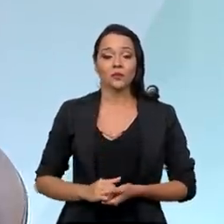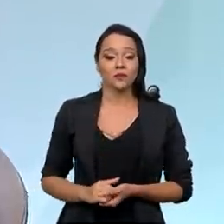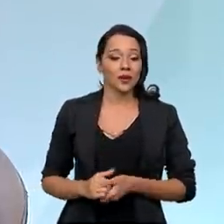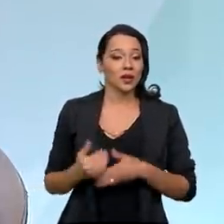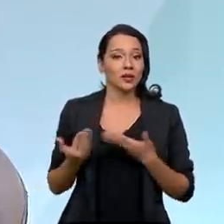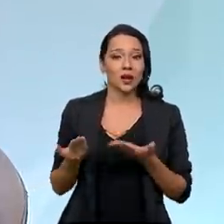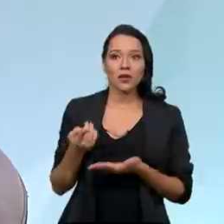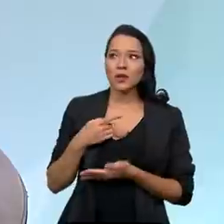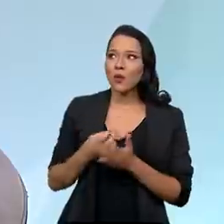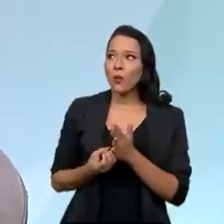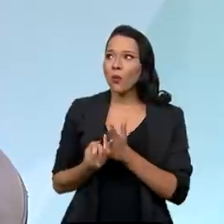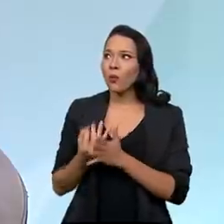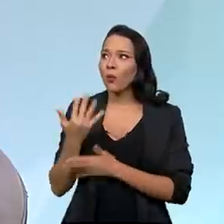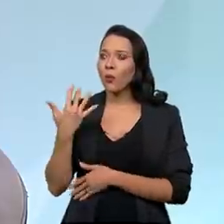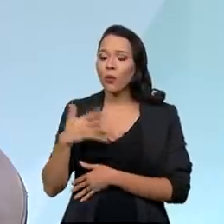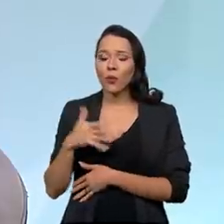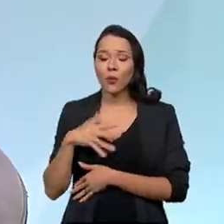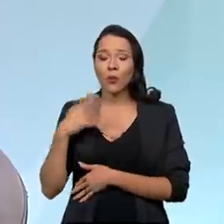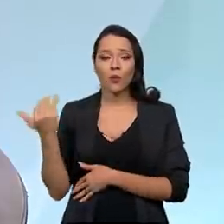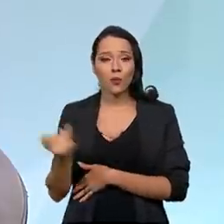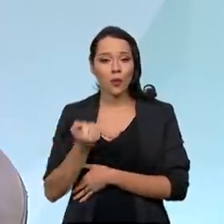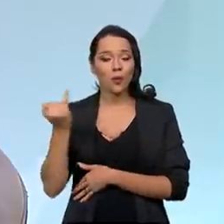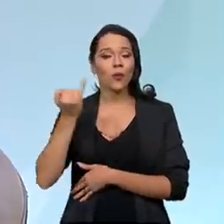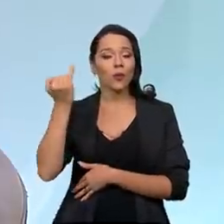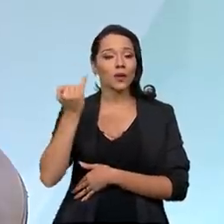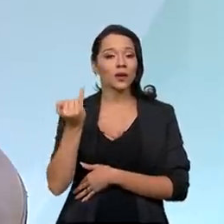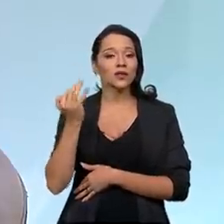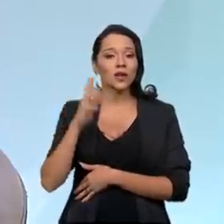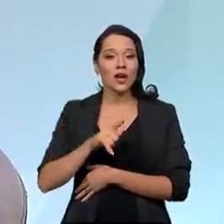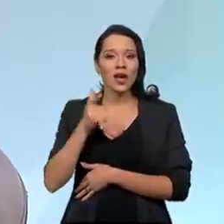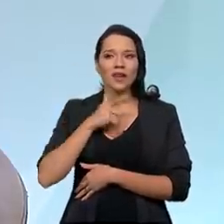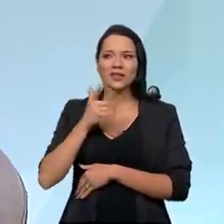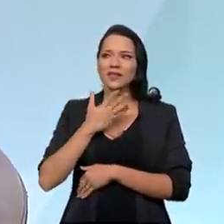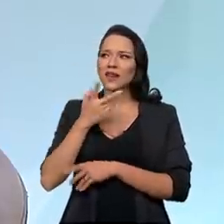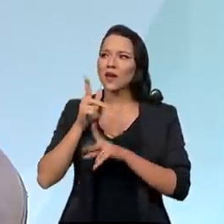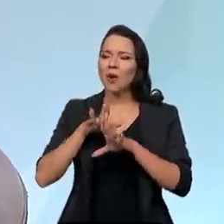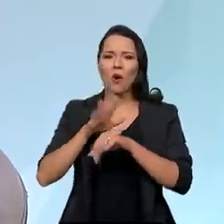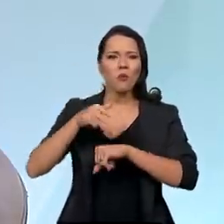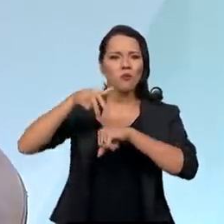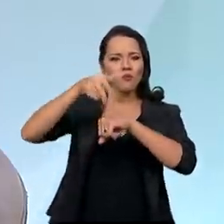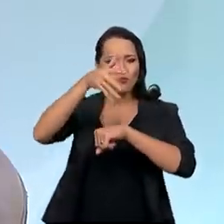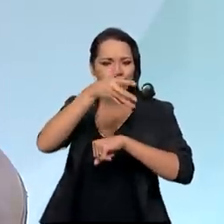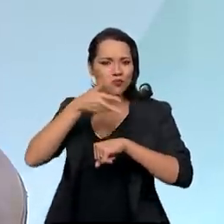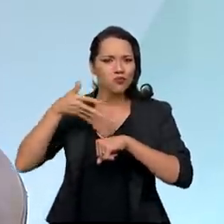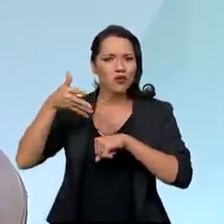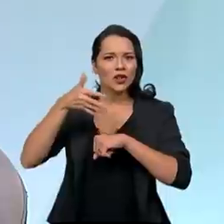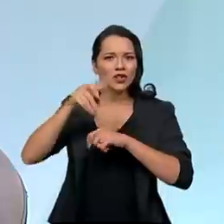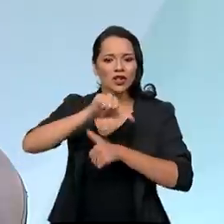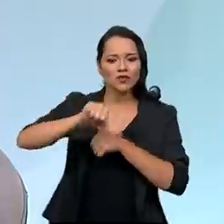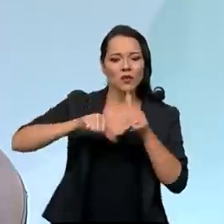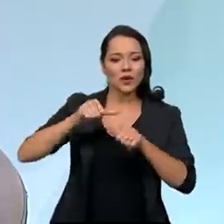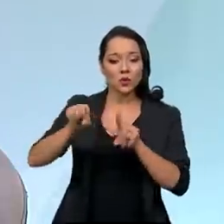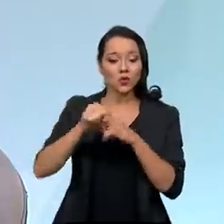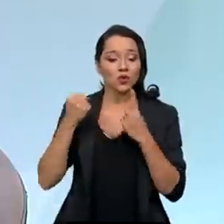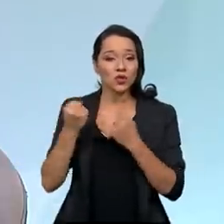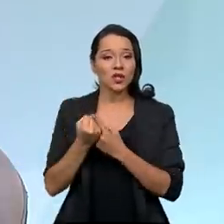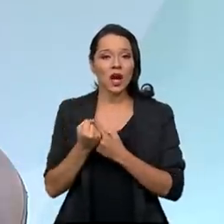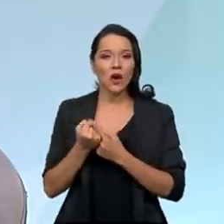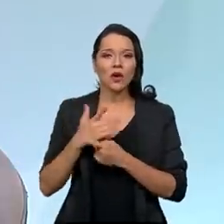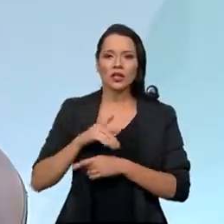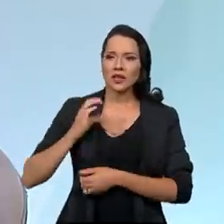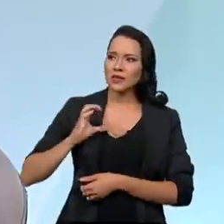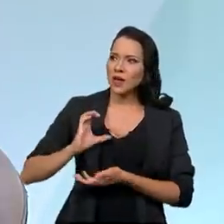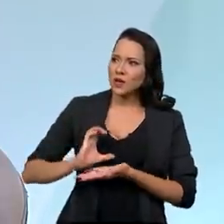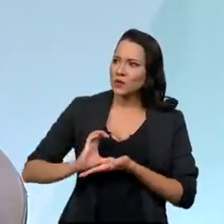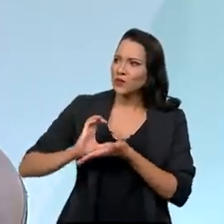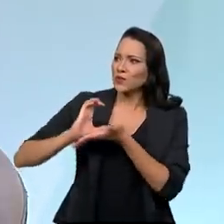4.631. É um universo muito relevante, é um protagonismo de transformação social, de elevação da